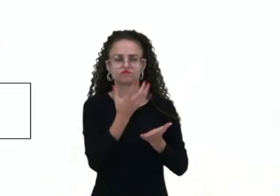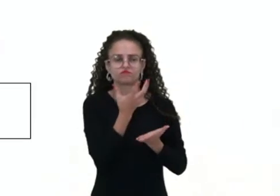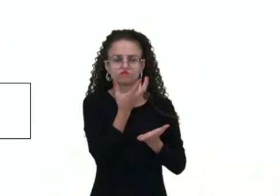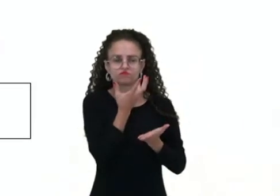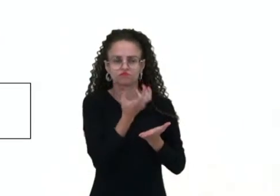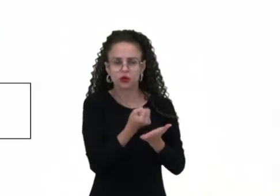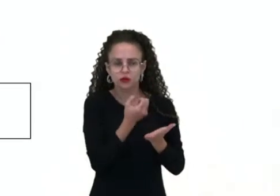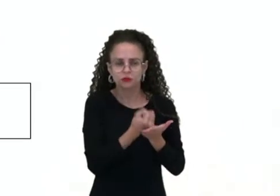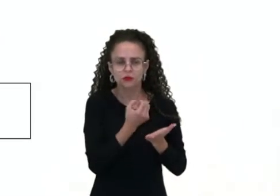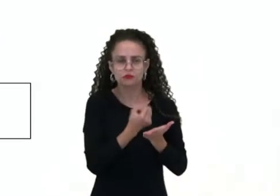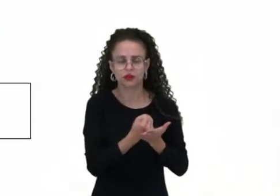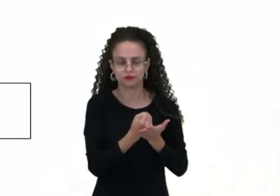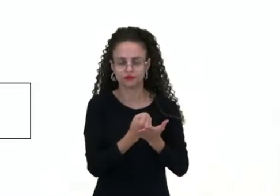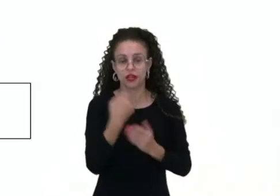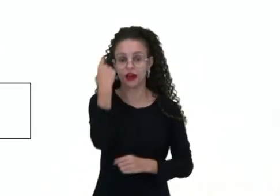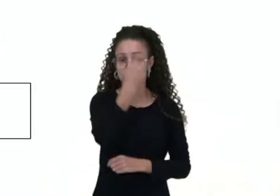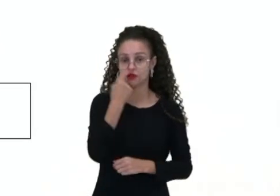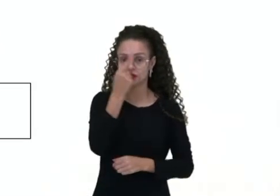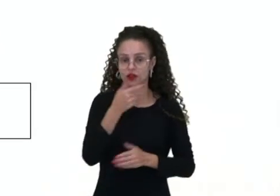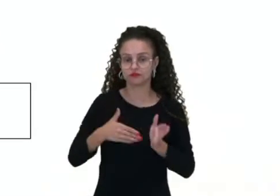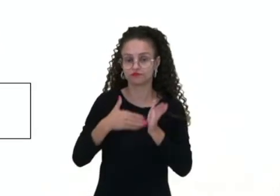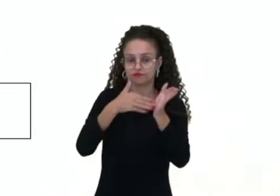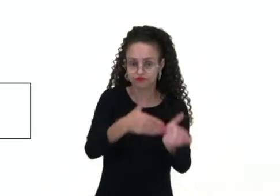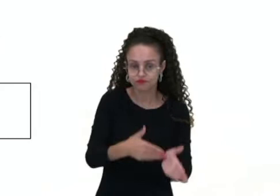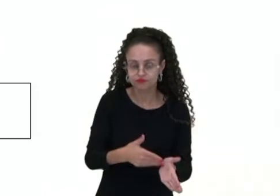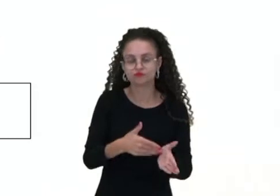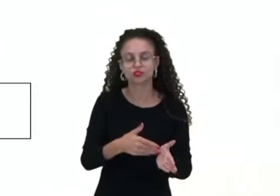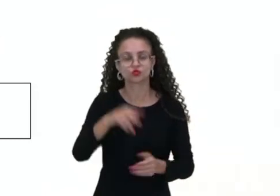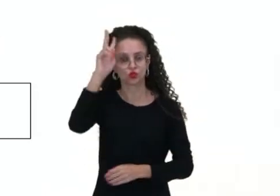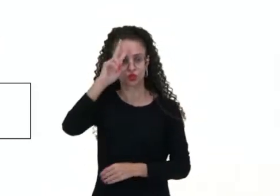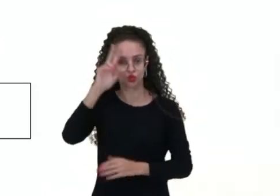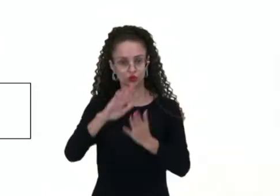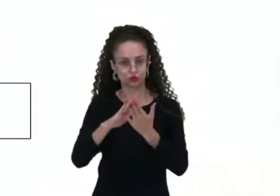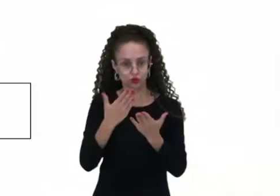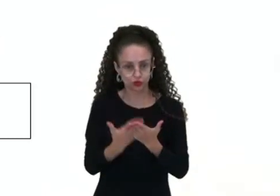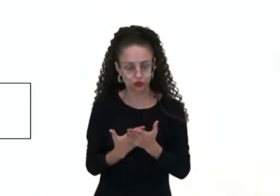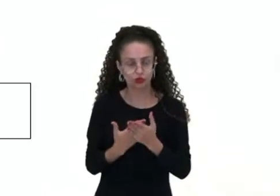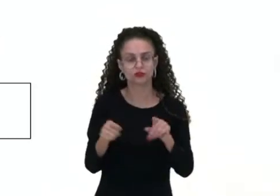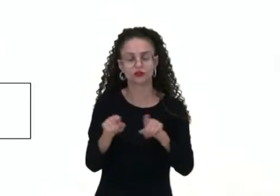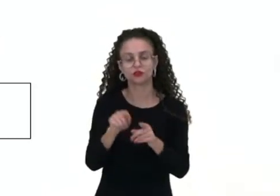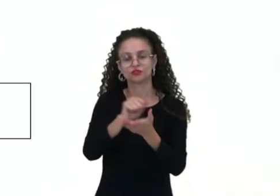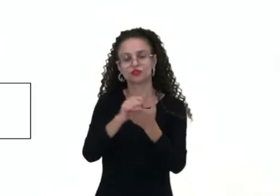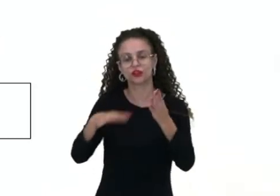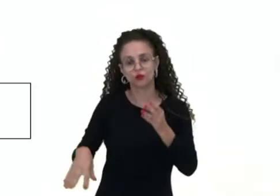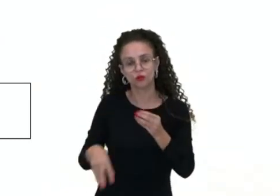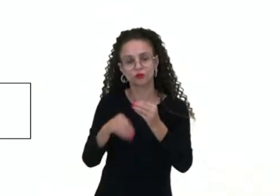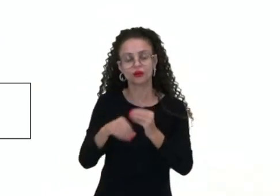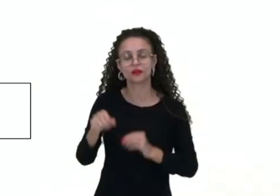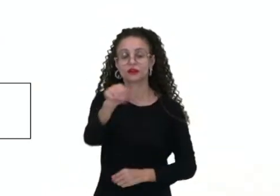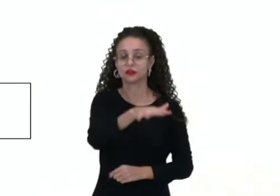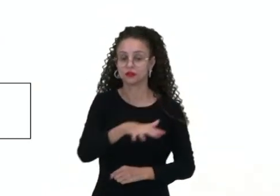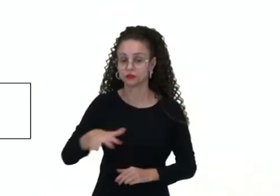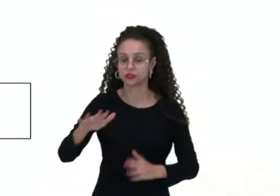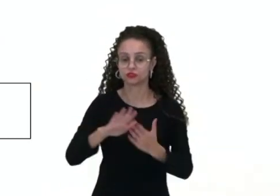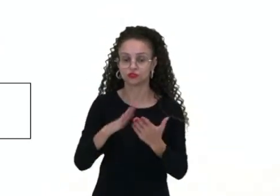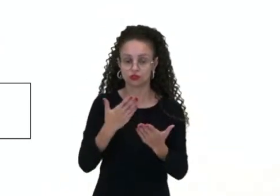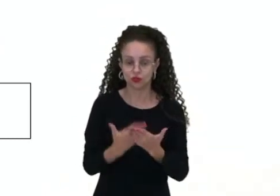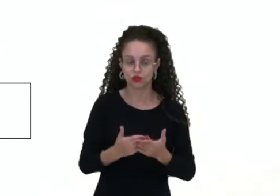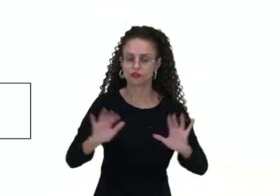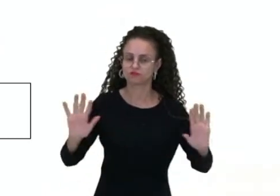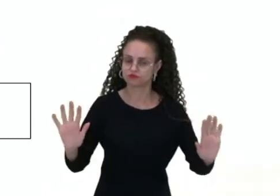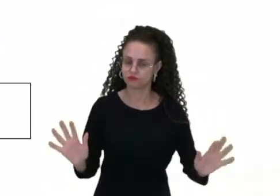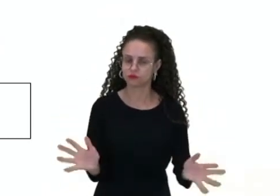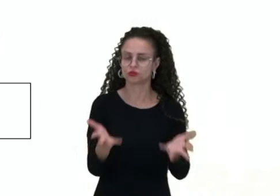no histórico escolar das atividades pedagógicas complementares. Ambiente escolar que promova uma